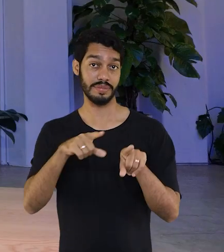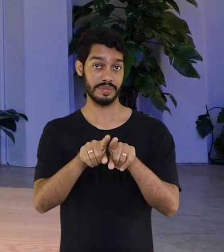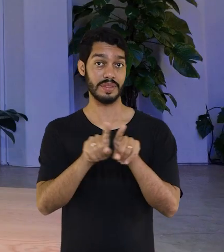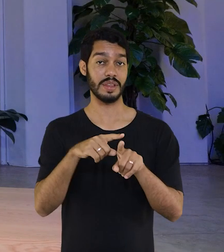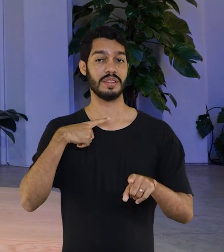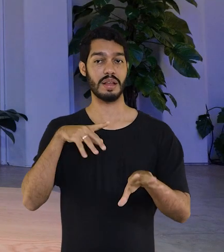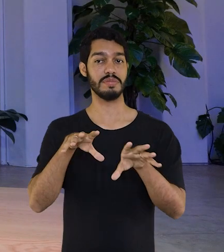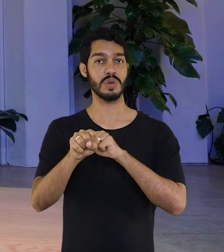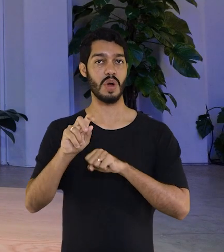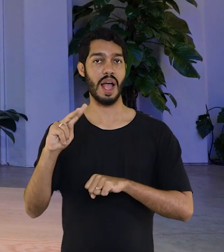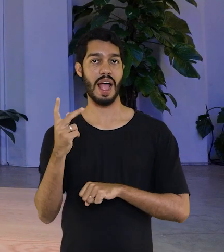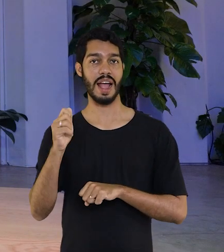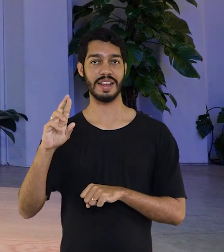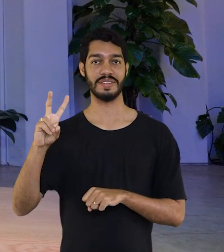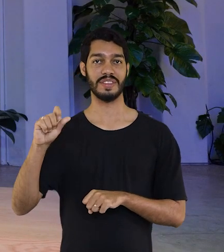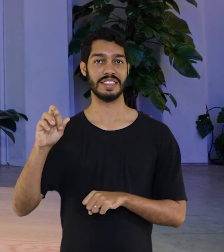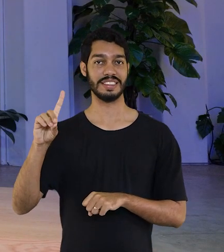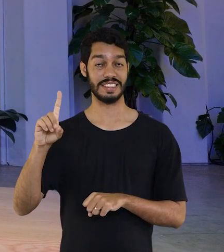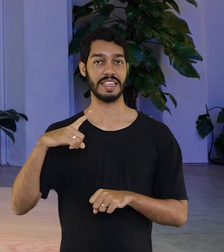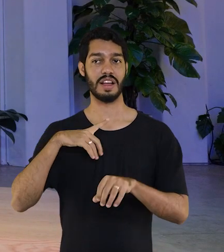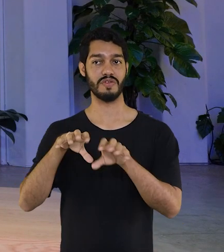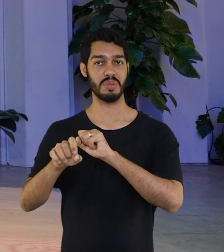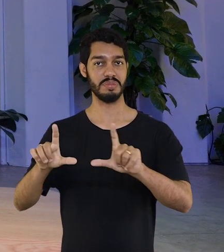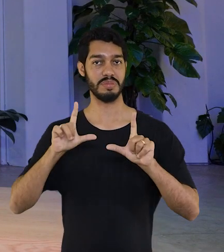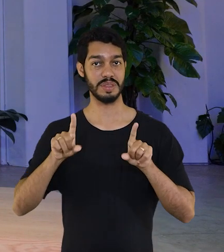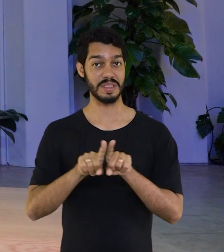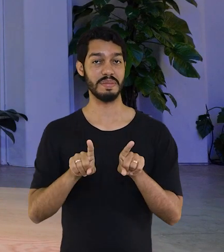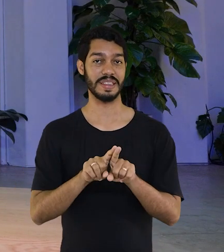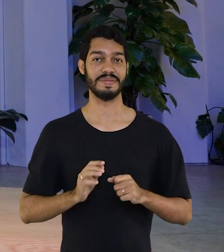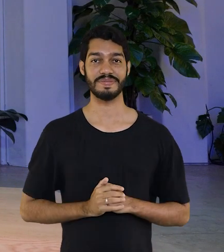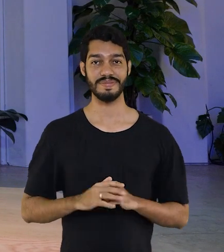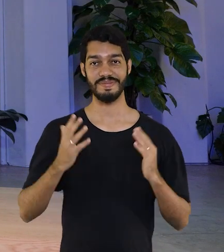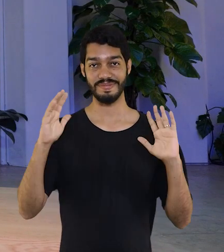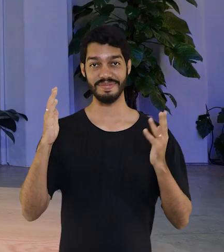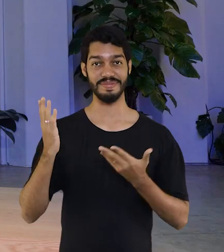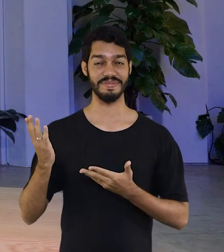18 na Universidade de Harvard. Palmas para o Alberto, pessoal.